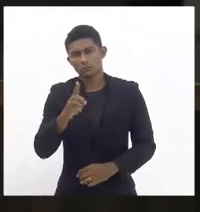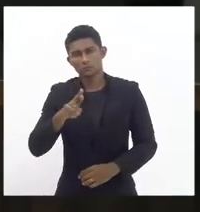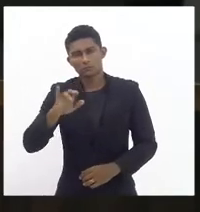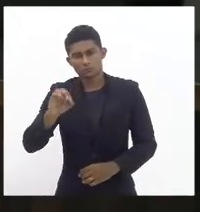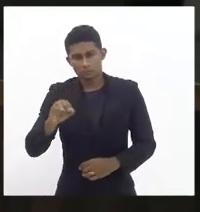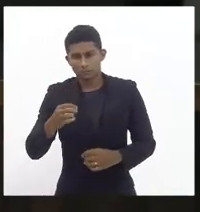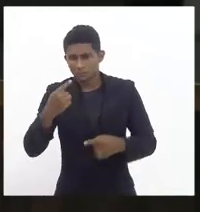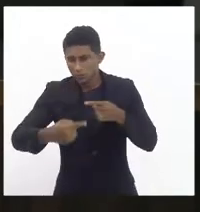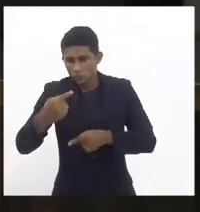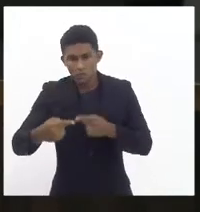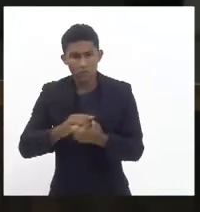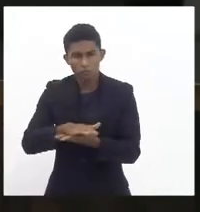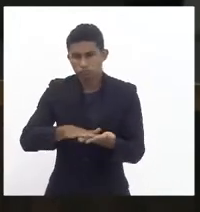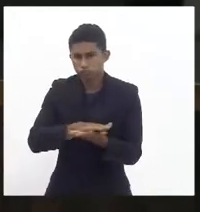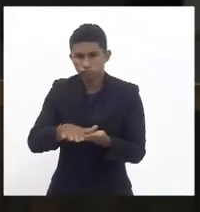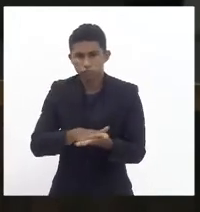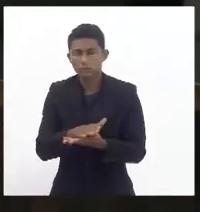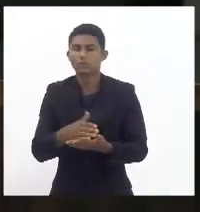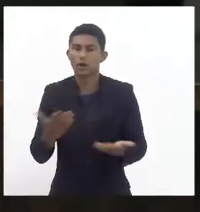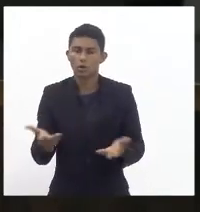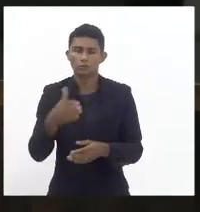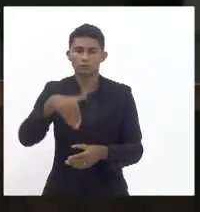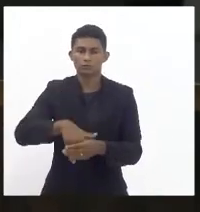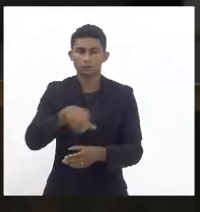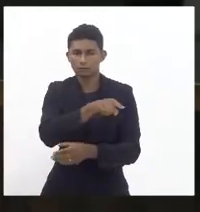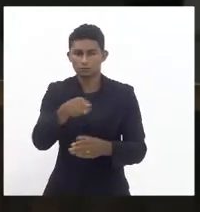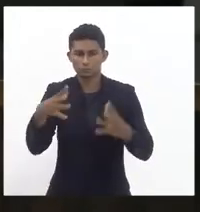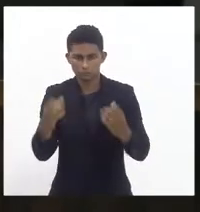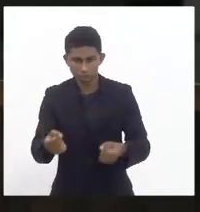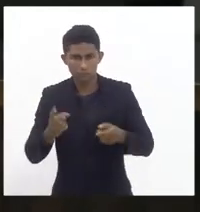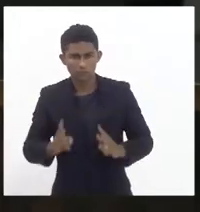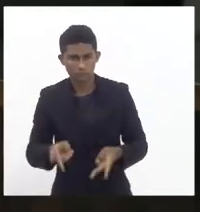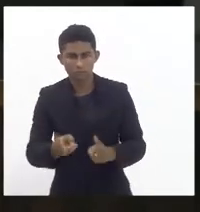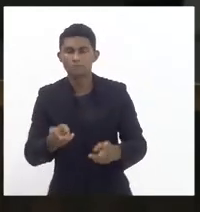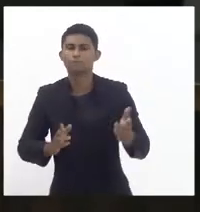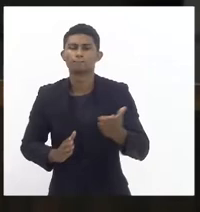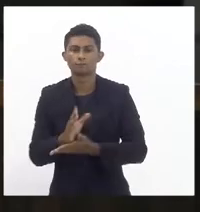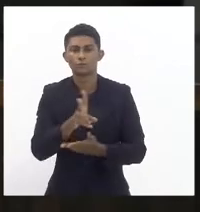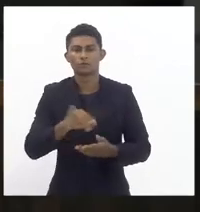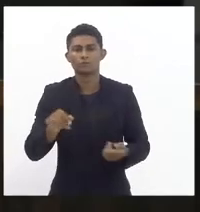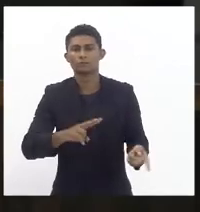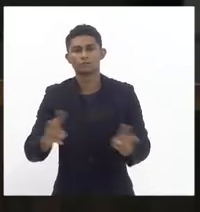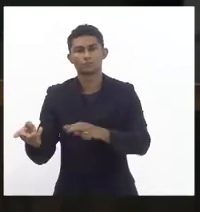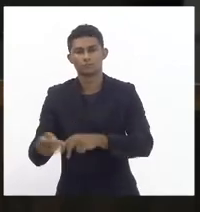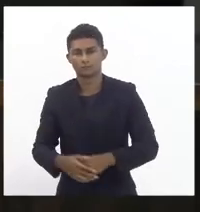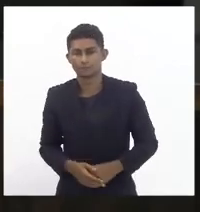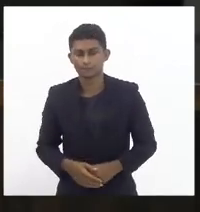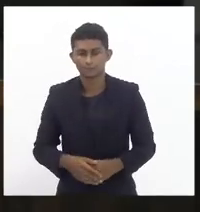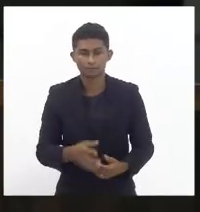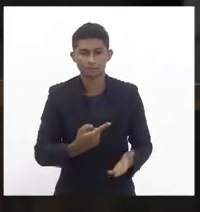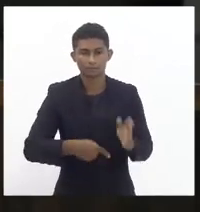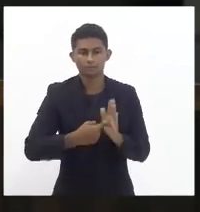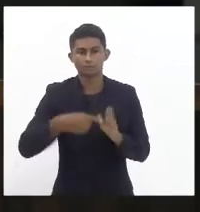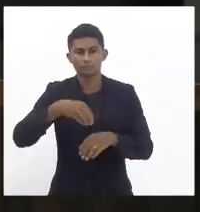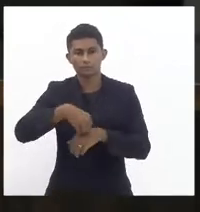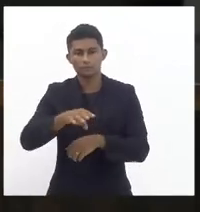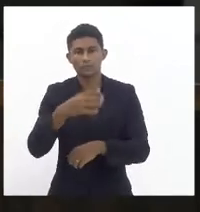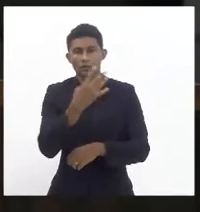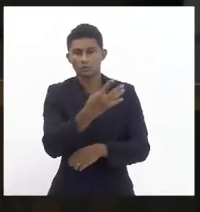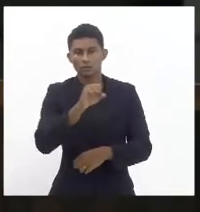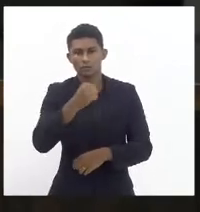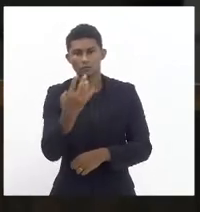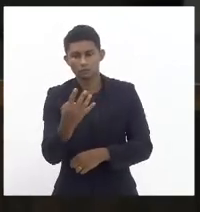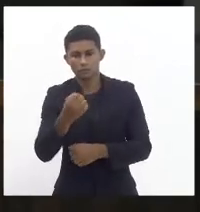exposição na Avenida querer discutir se a depressão em votação seus que aprovam permaneçam estão aprovada vai à promulgação ficar são legislativo número